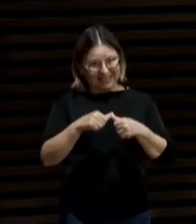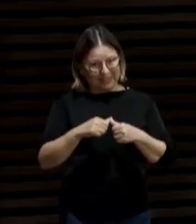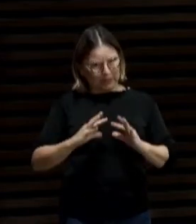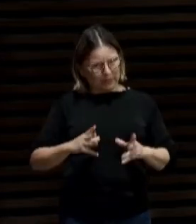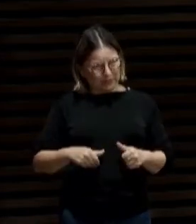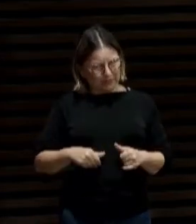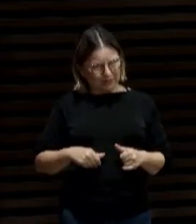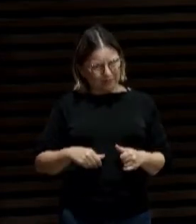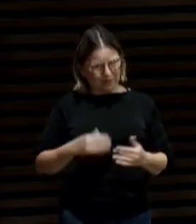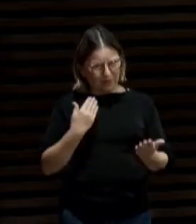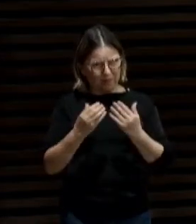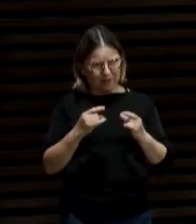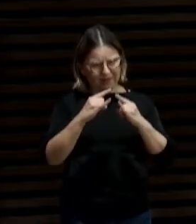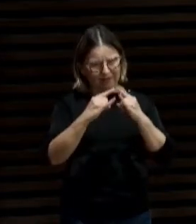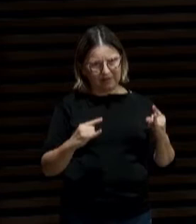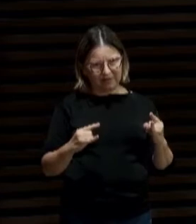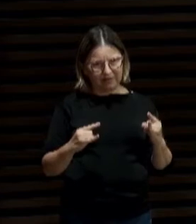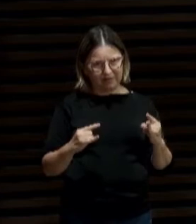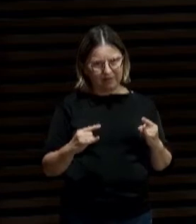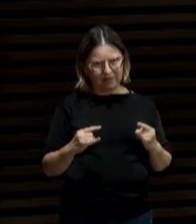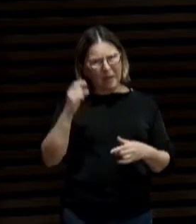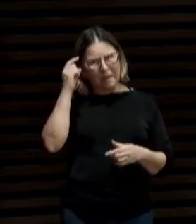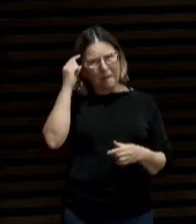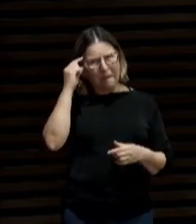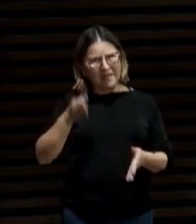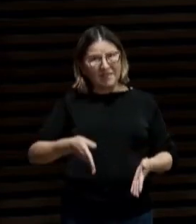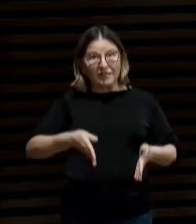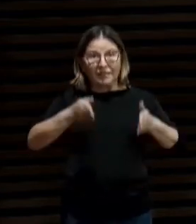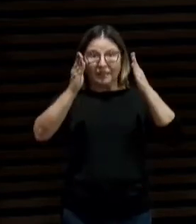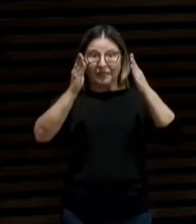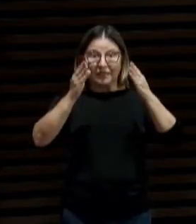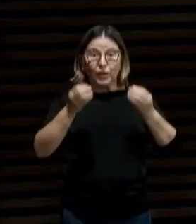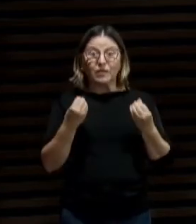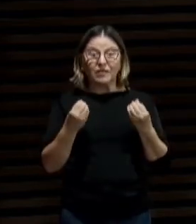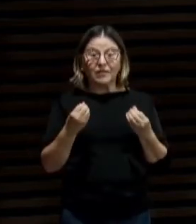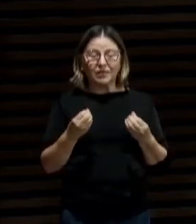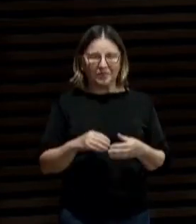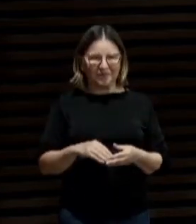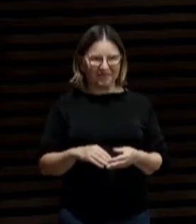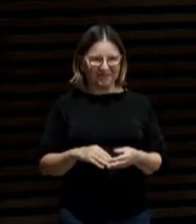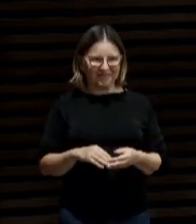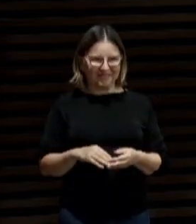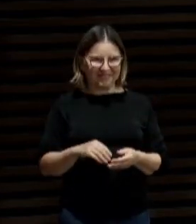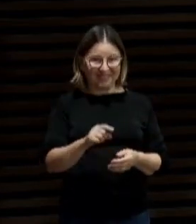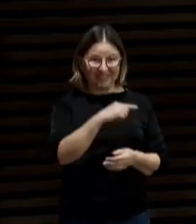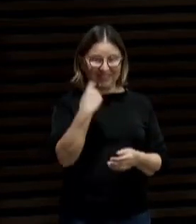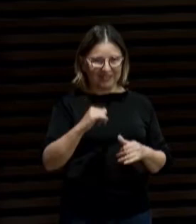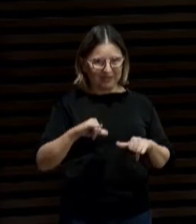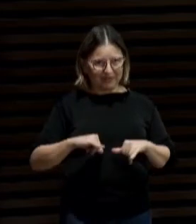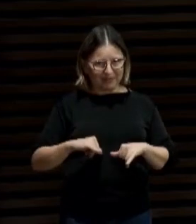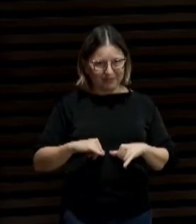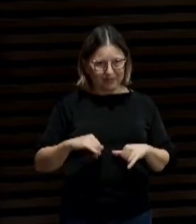tabernáculo, imagina como será o edifício, não é? Então nós gememos, amados, não apenas também no